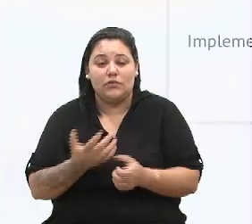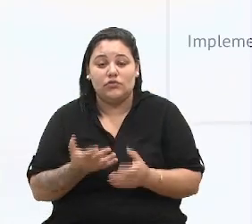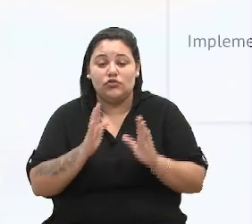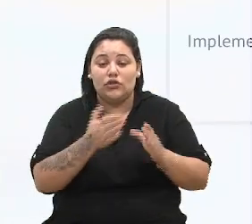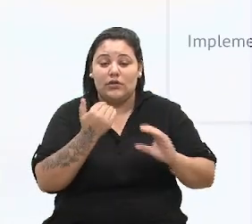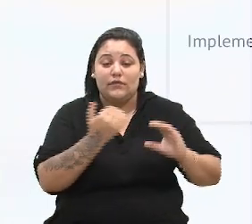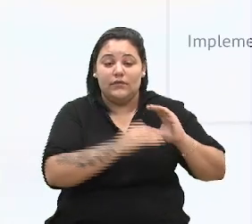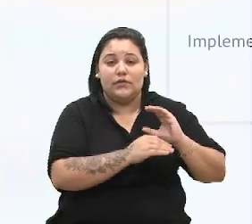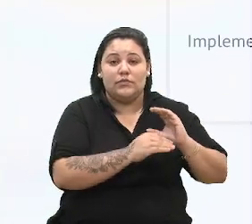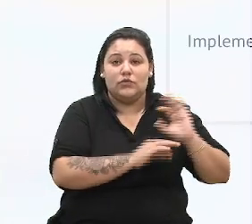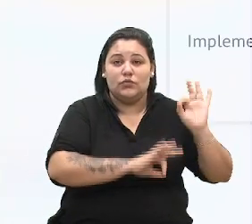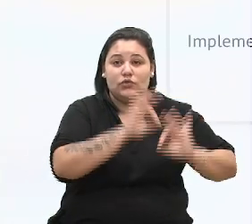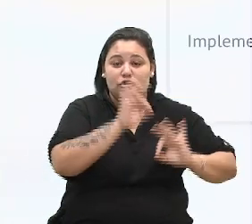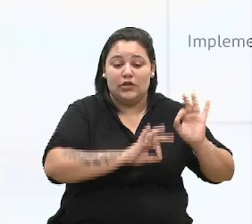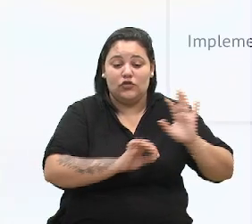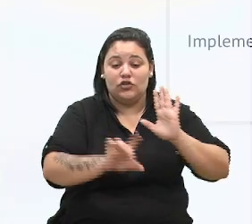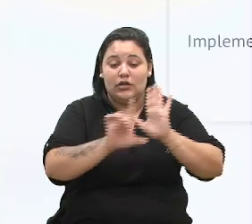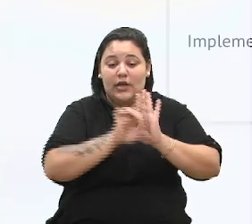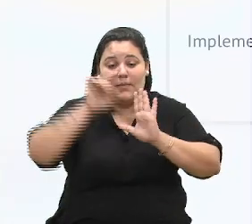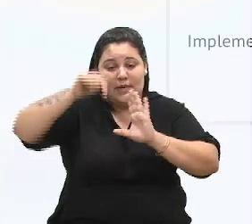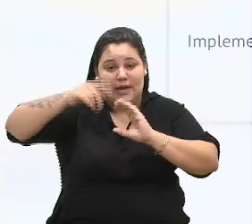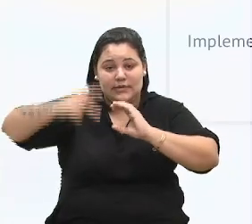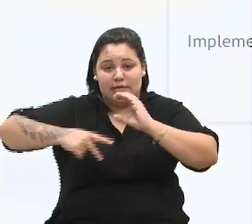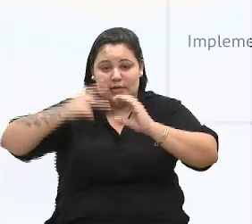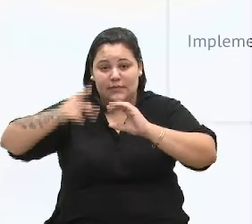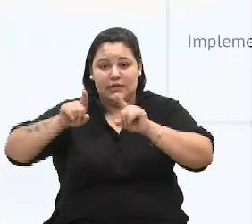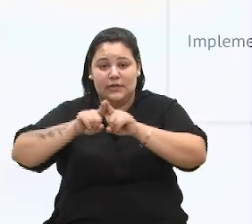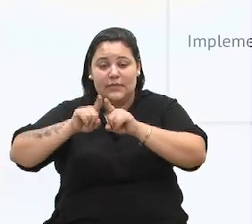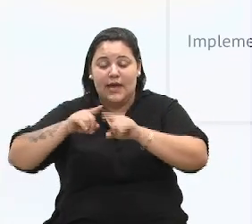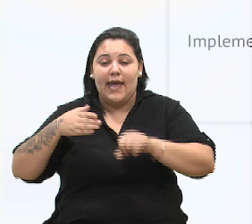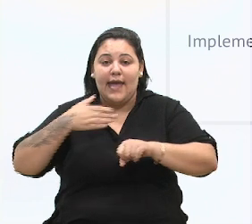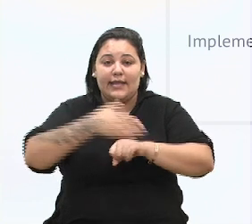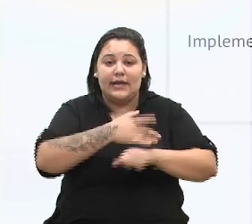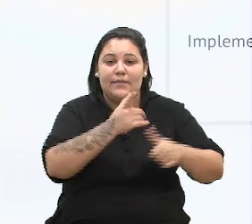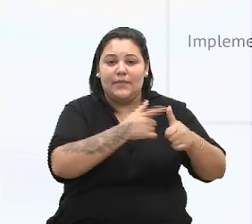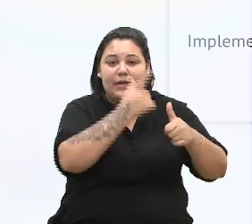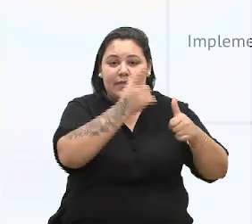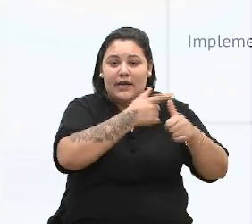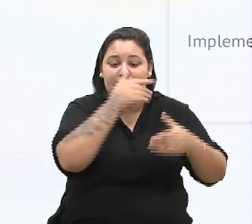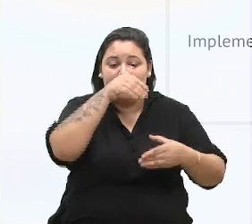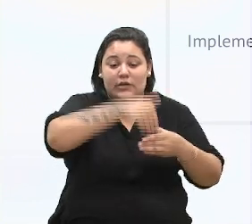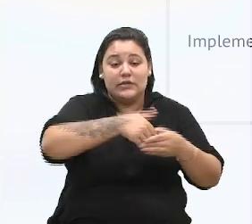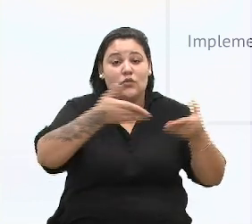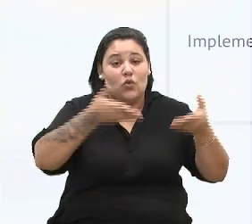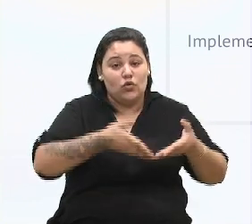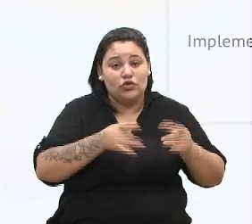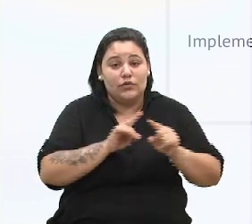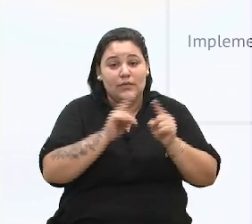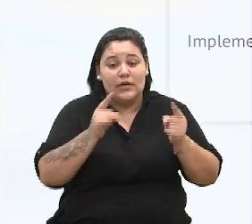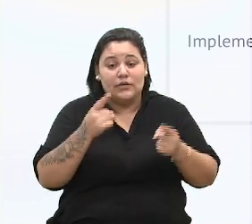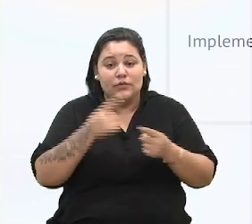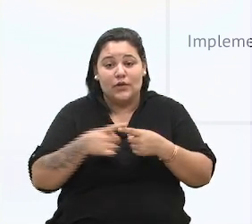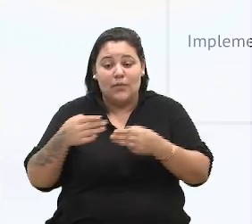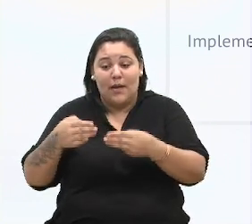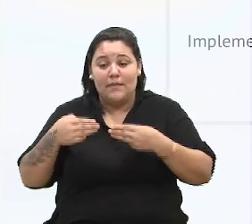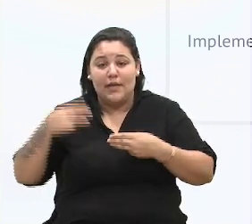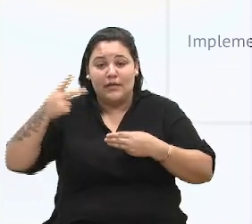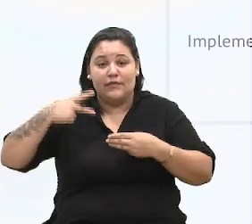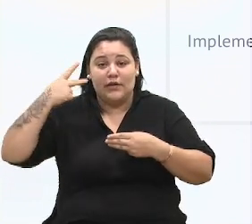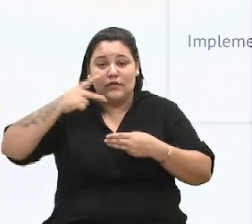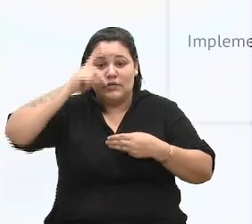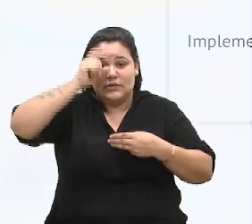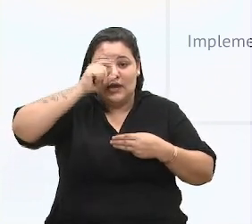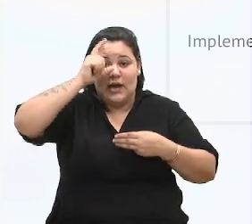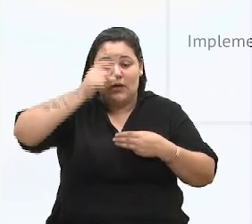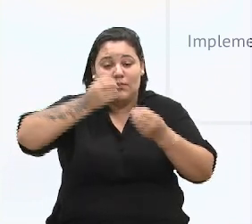um projeto de lei para essa Câmara, inclusive entraria em primeira votação hoje, mas por conta de uma emenda do vereador Scalco, né,